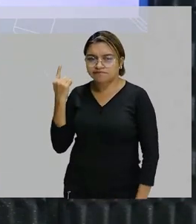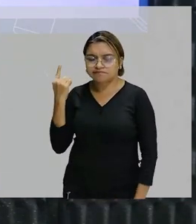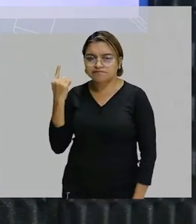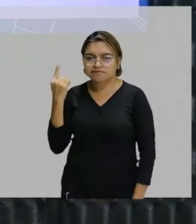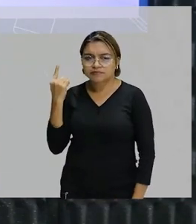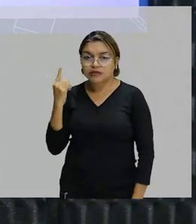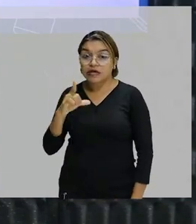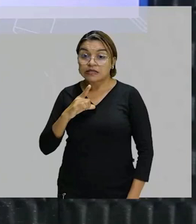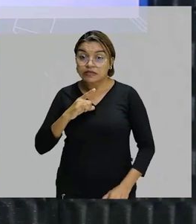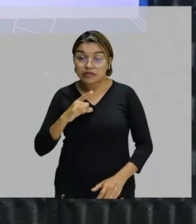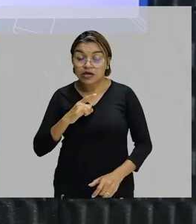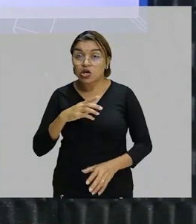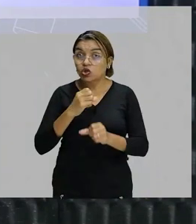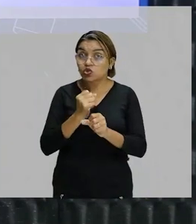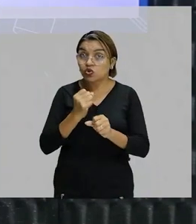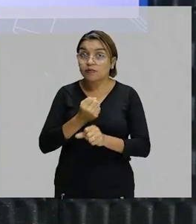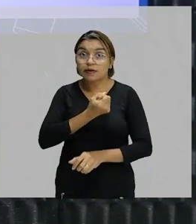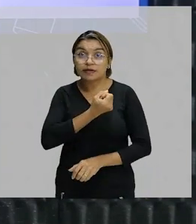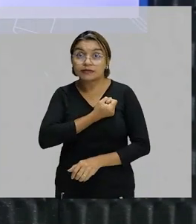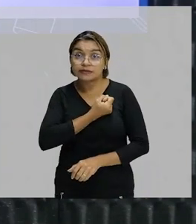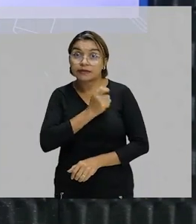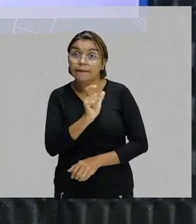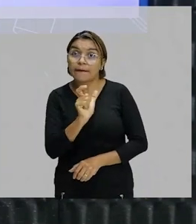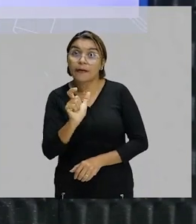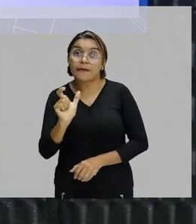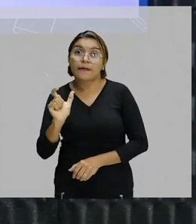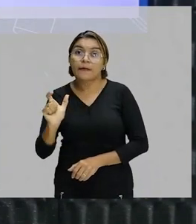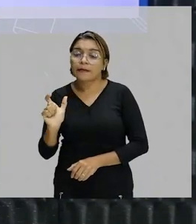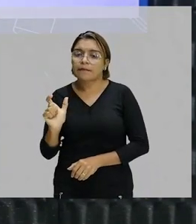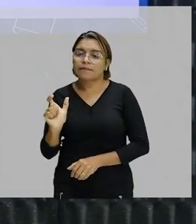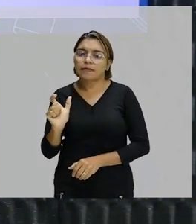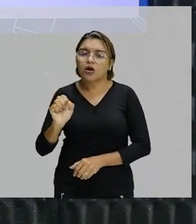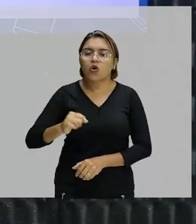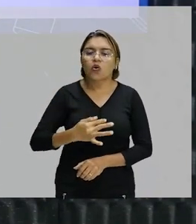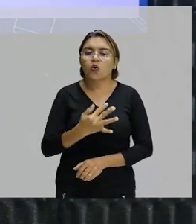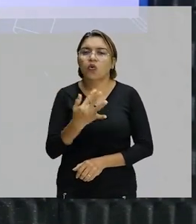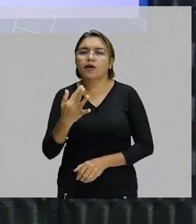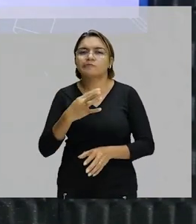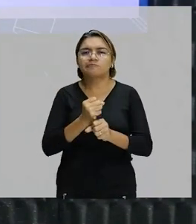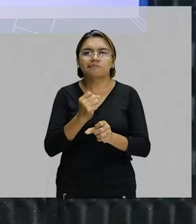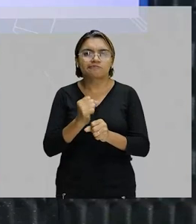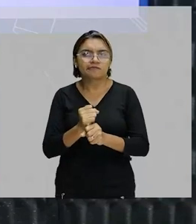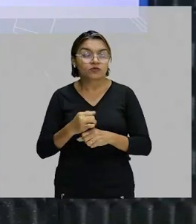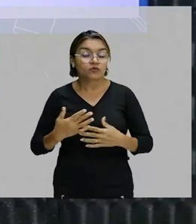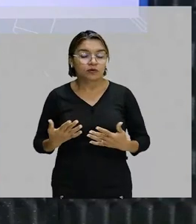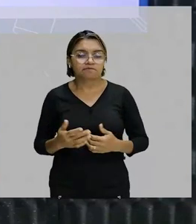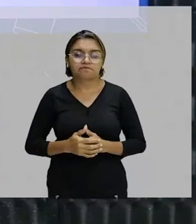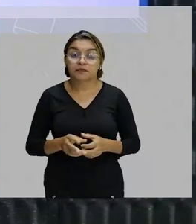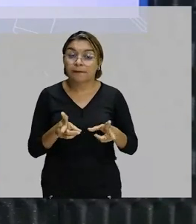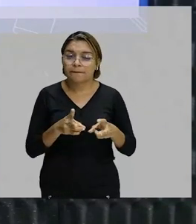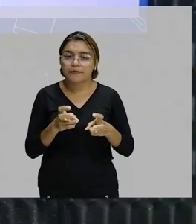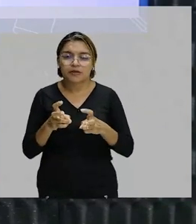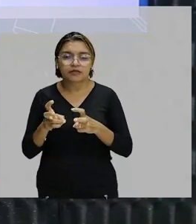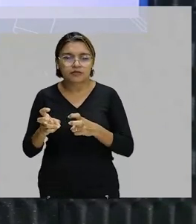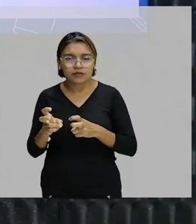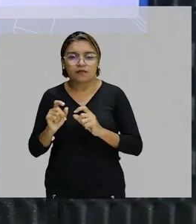termos tá e obviamente eu preciso dizer quanto é que vale essa soma bem aí Note que